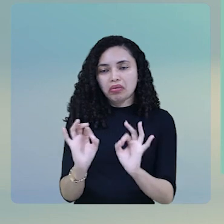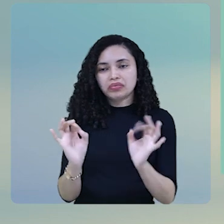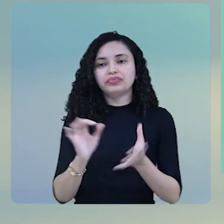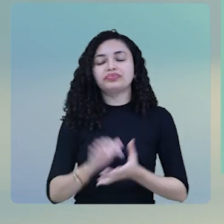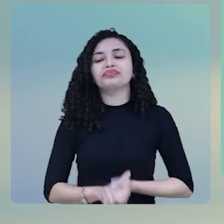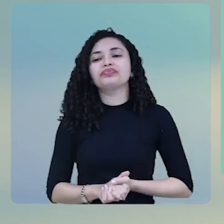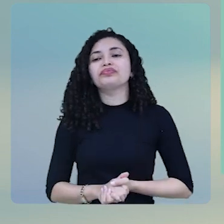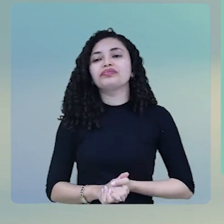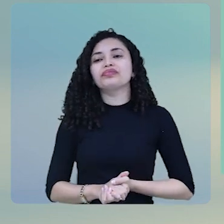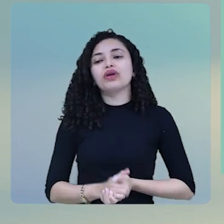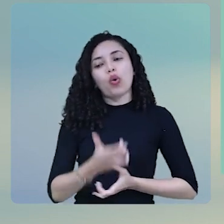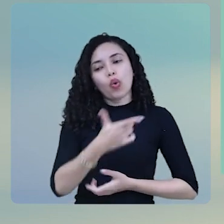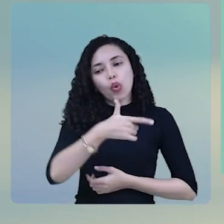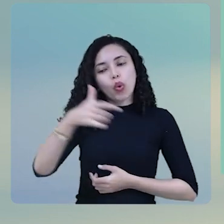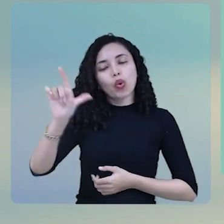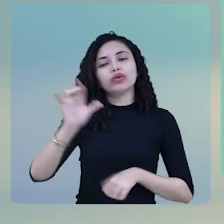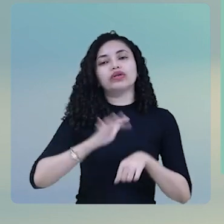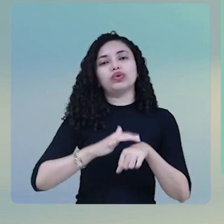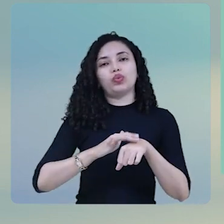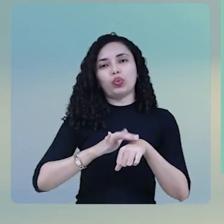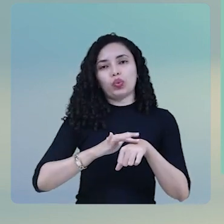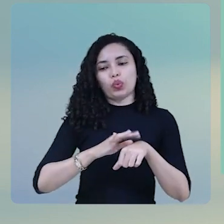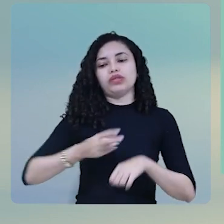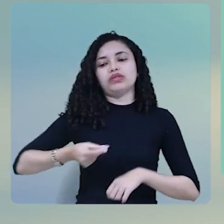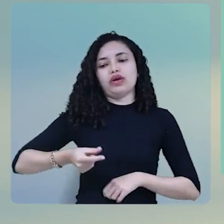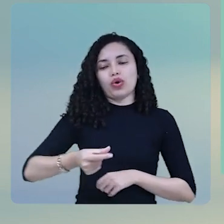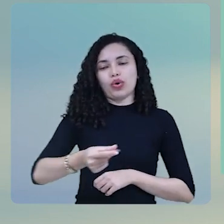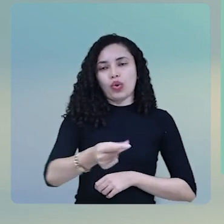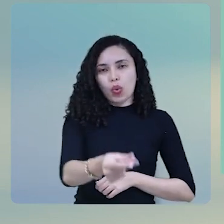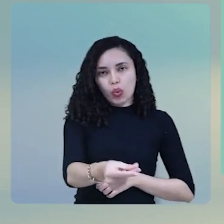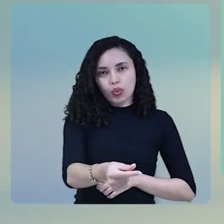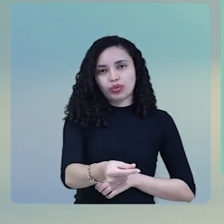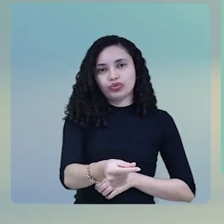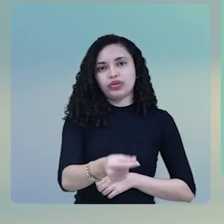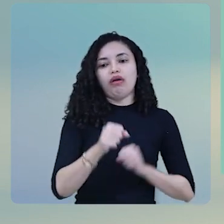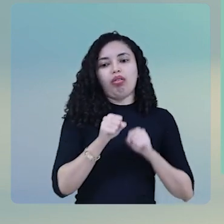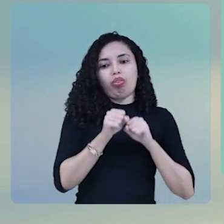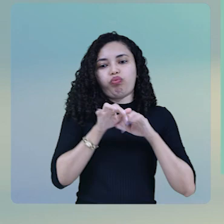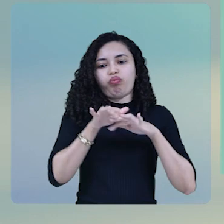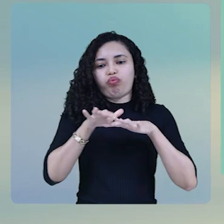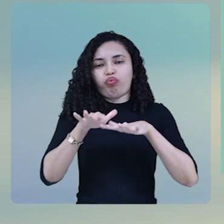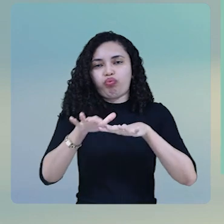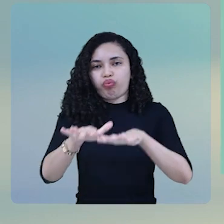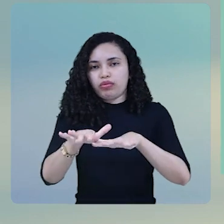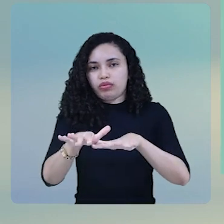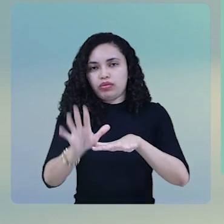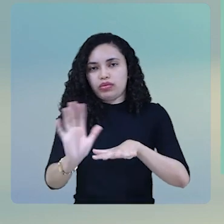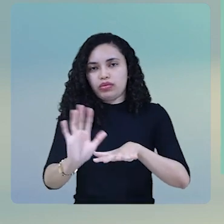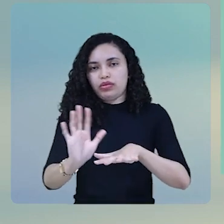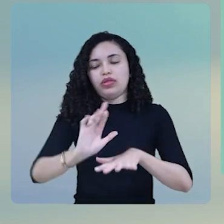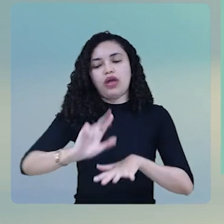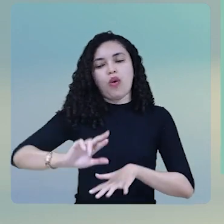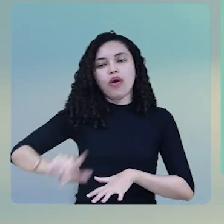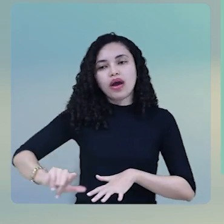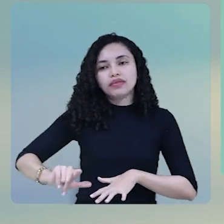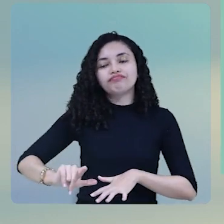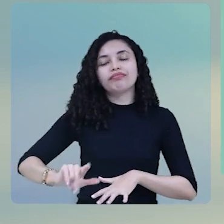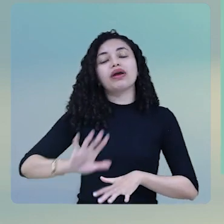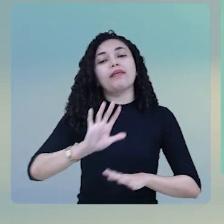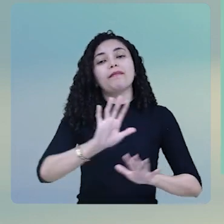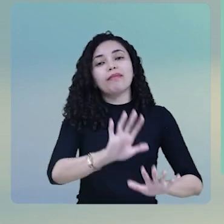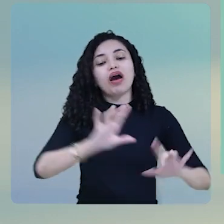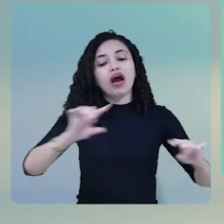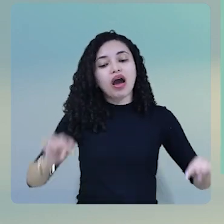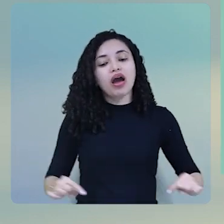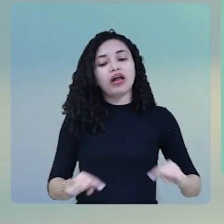ok? E nós temos também uma outra doença crônica não transmissível que está muito relacionada com o